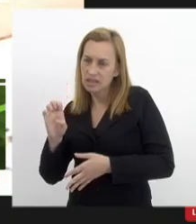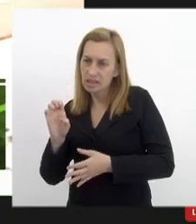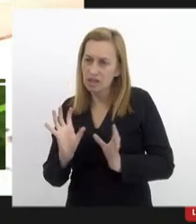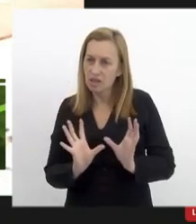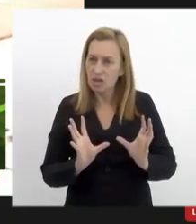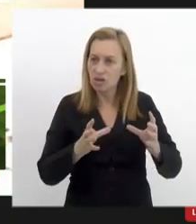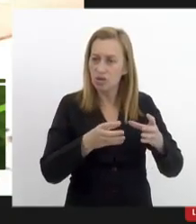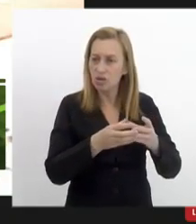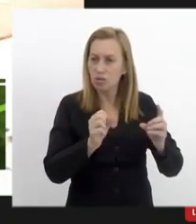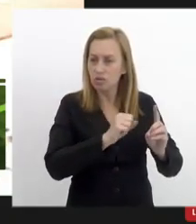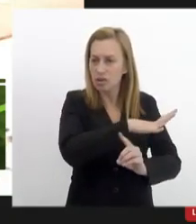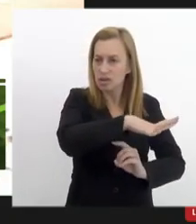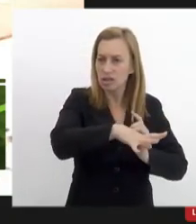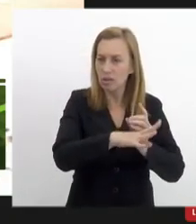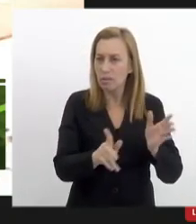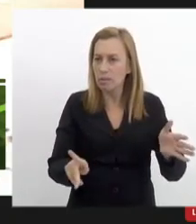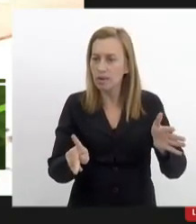eles vivem em família.